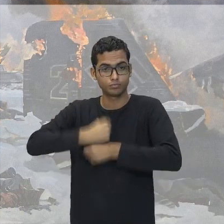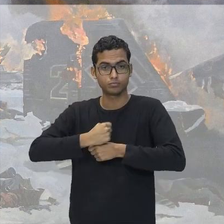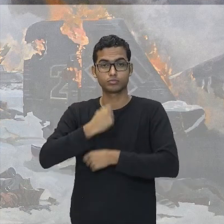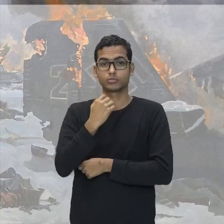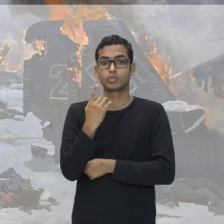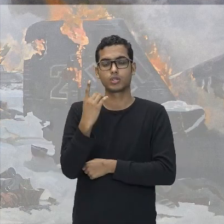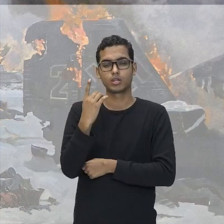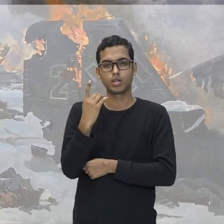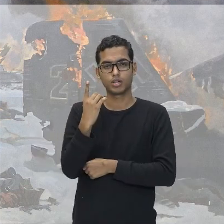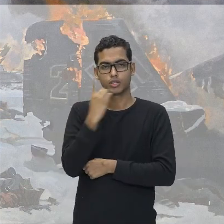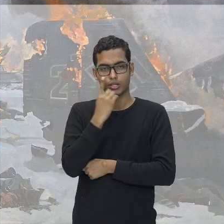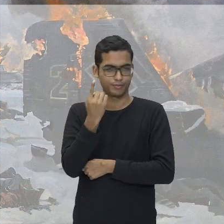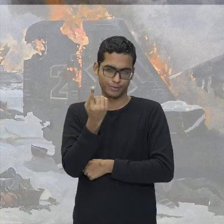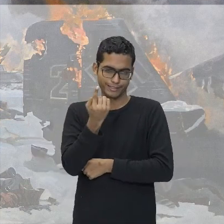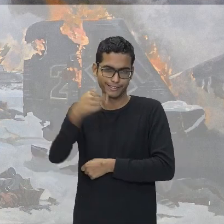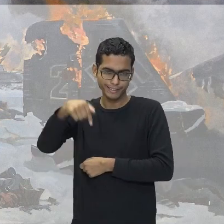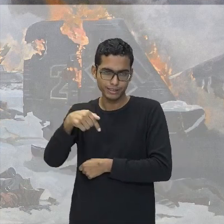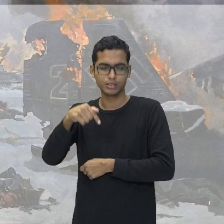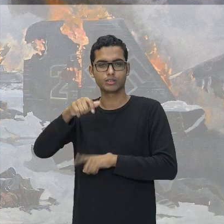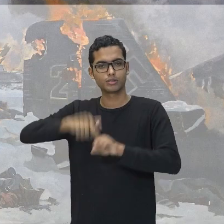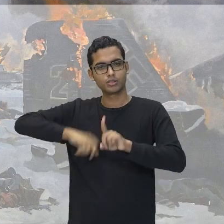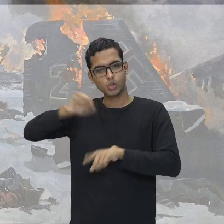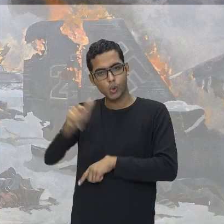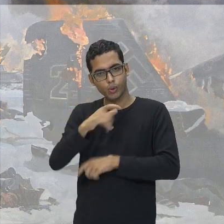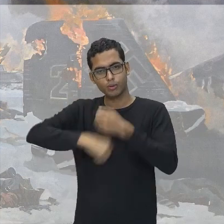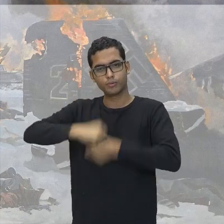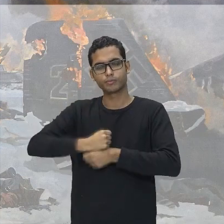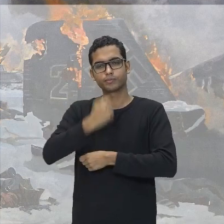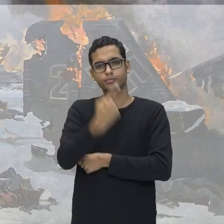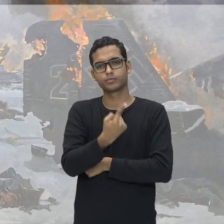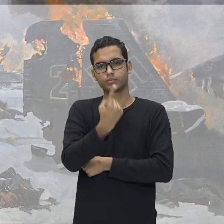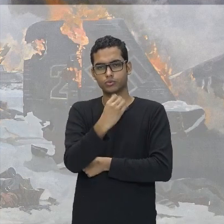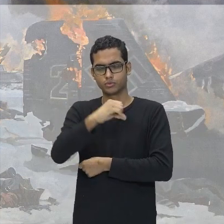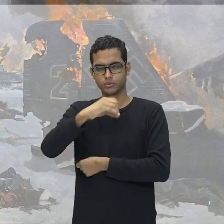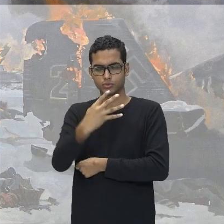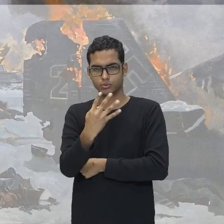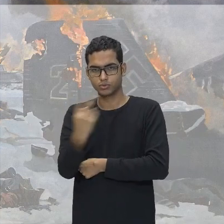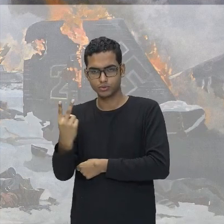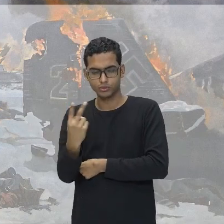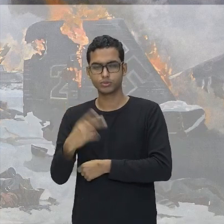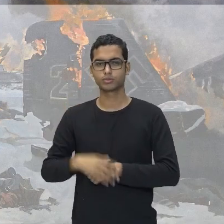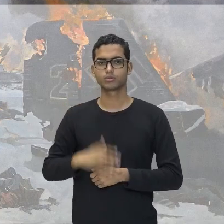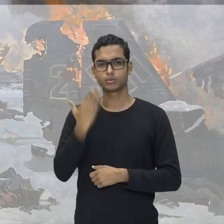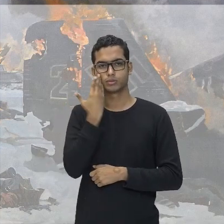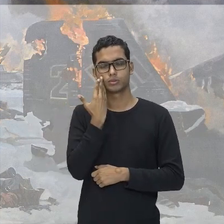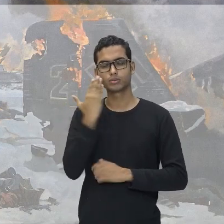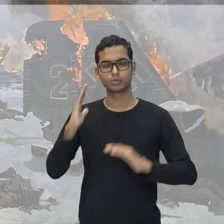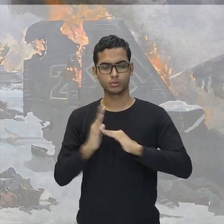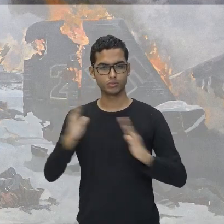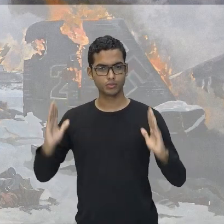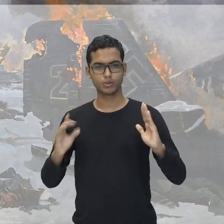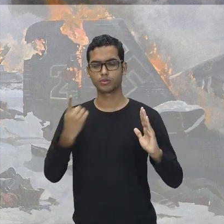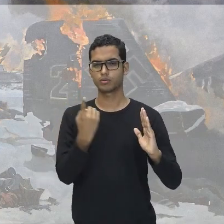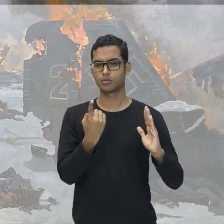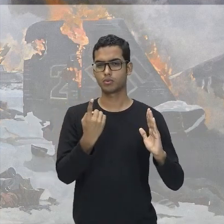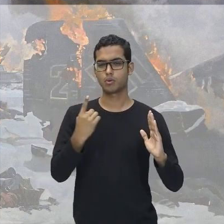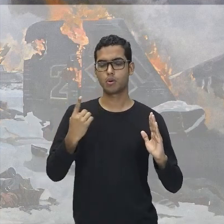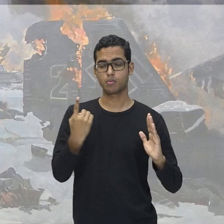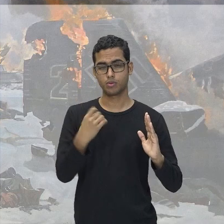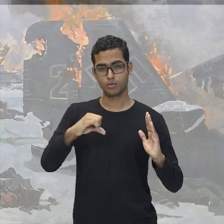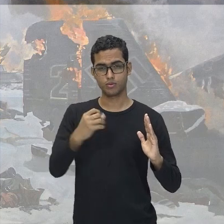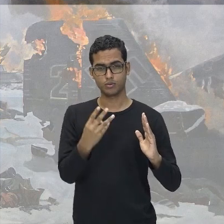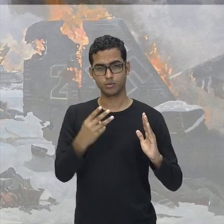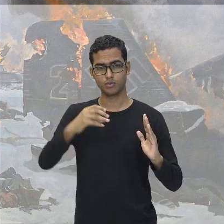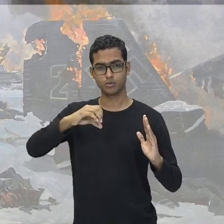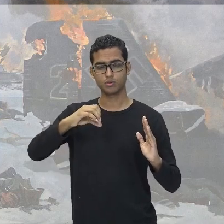2 de fevereiro de 1943. Vamos adiante, galera, vamos lá. Foi a maior e mais sangrenta batalha da Segunda